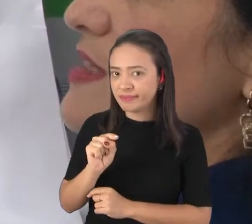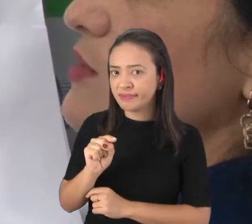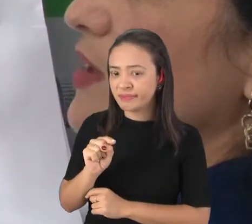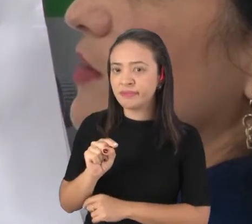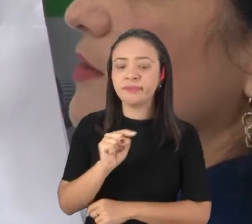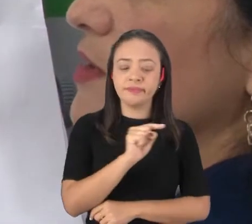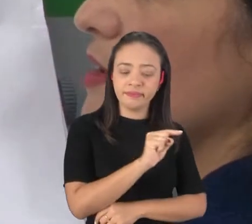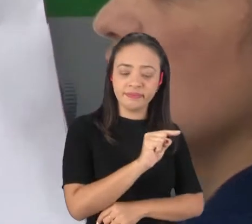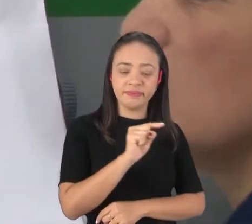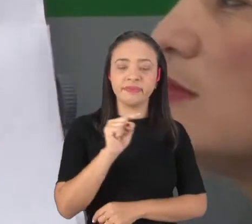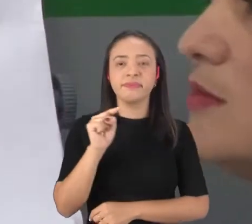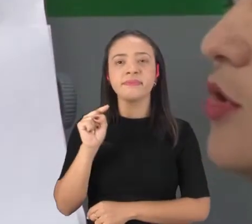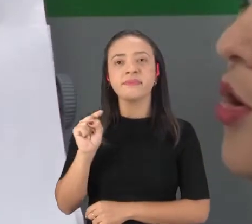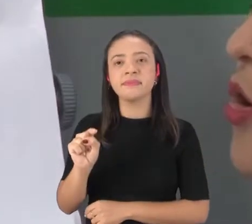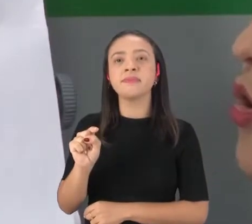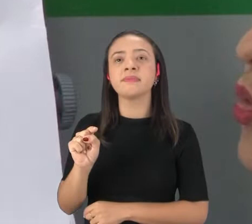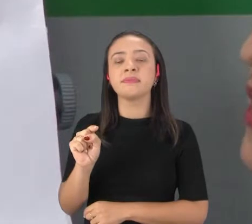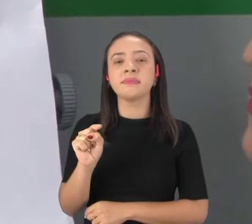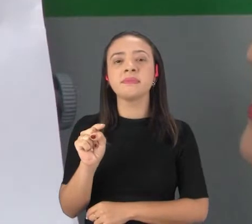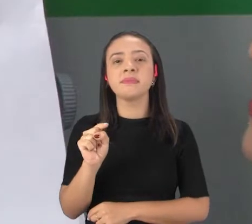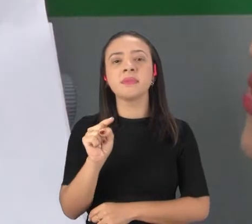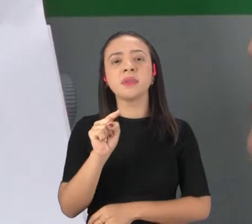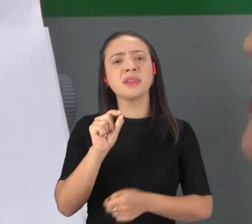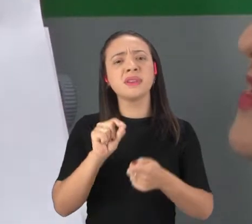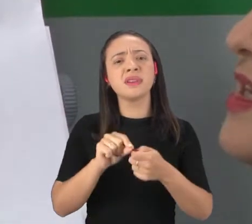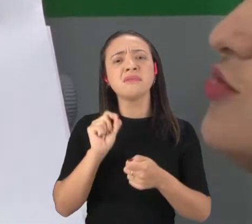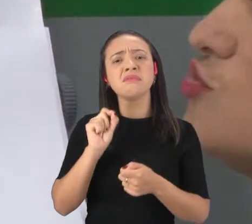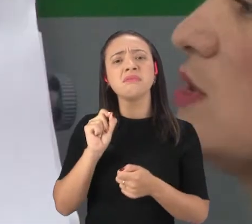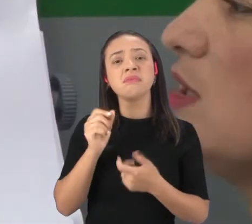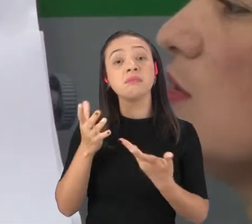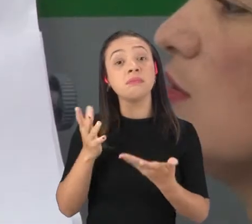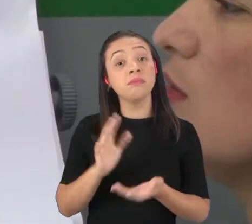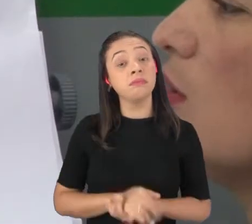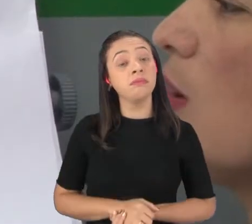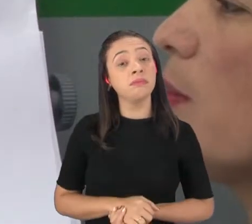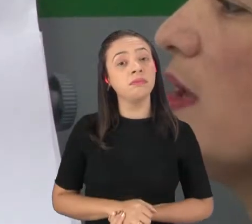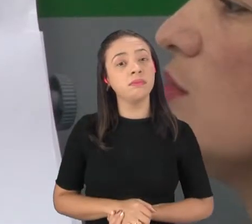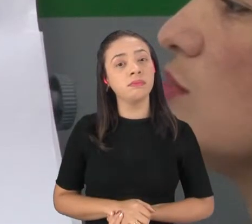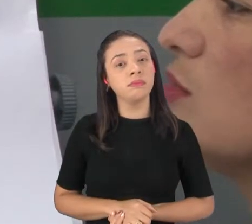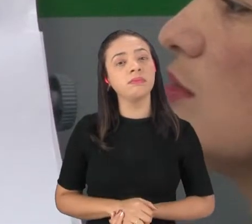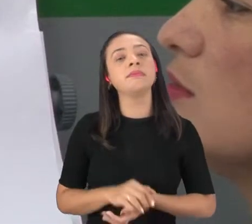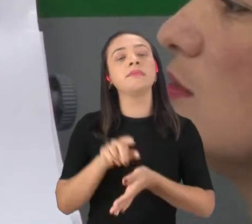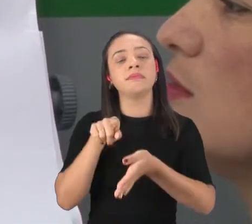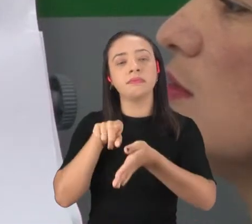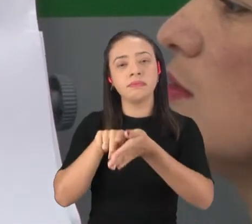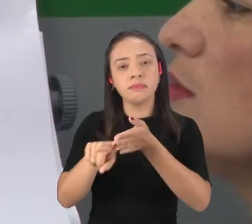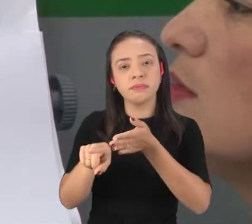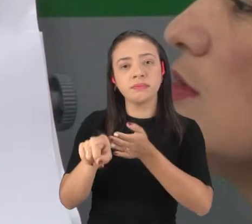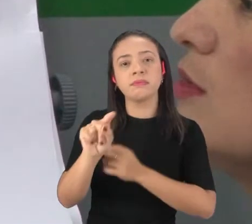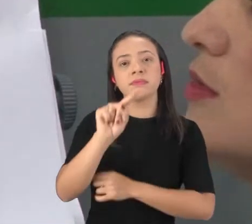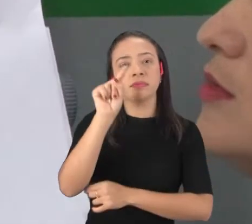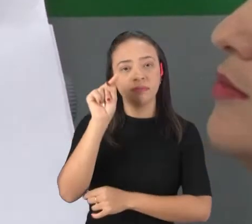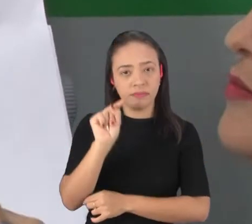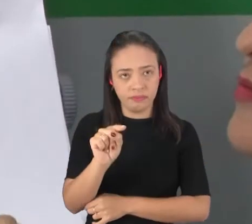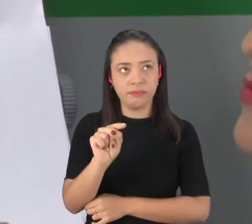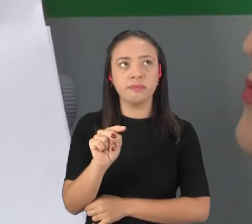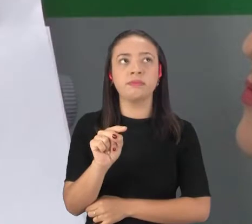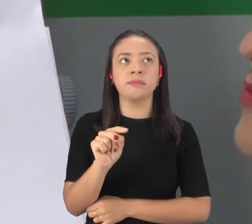outra versão aí, ó. O que você está fazendo, Juquinho? Ó, pergunta, ó.